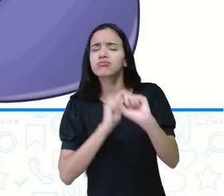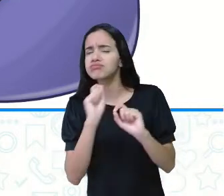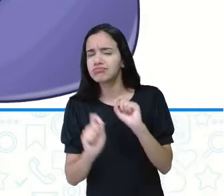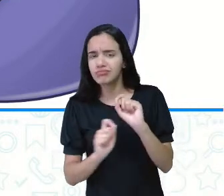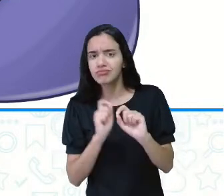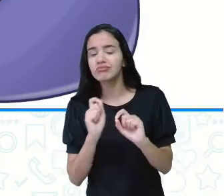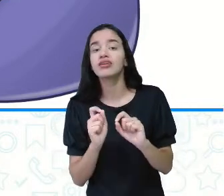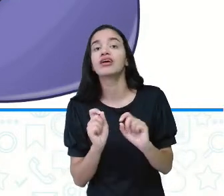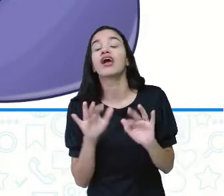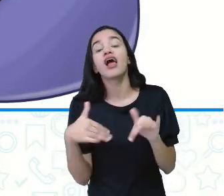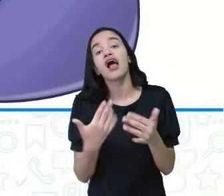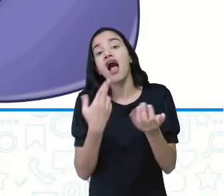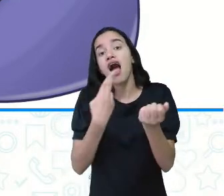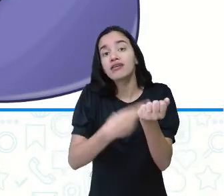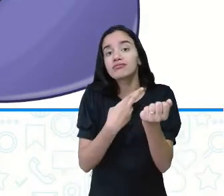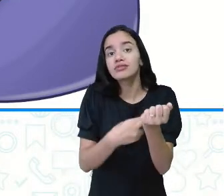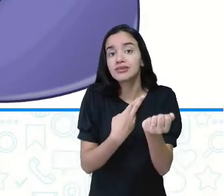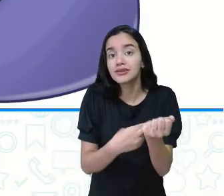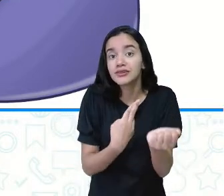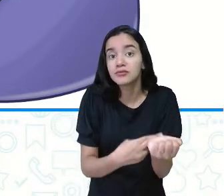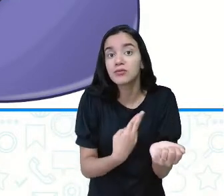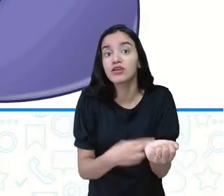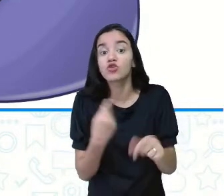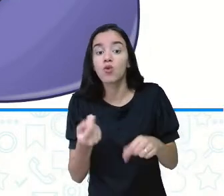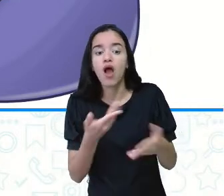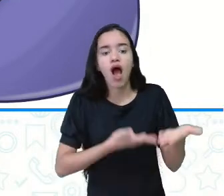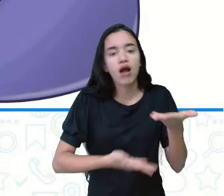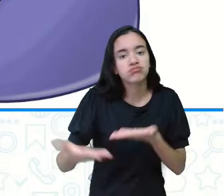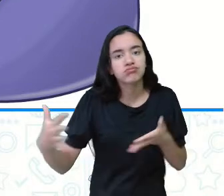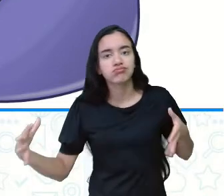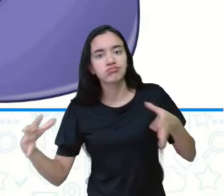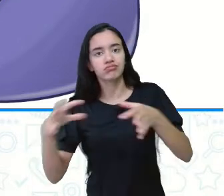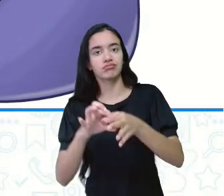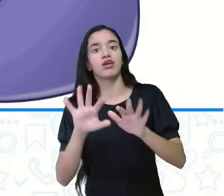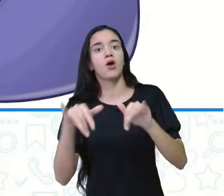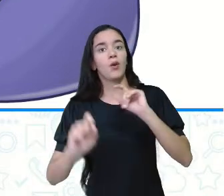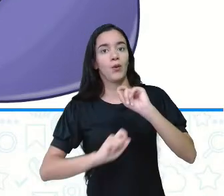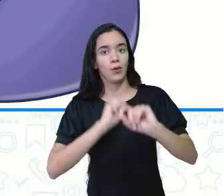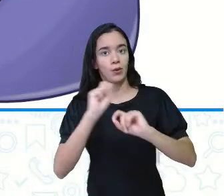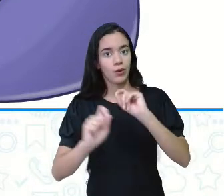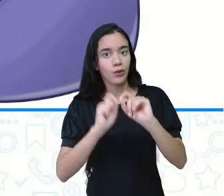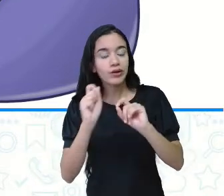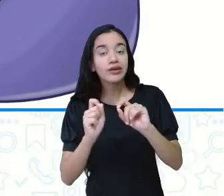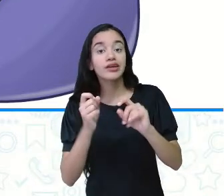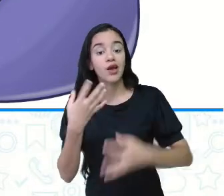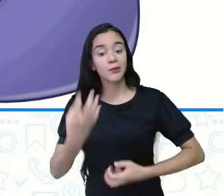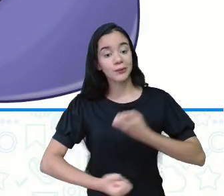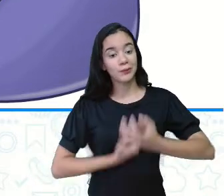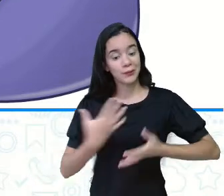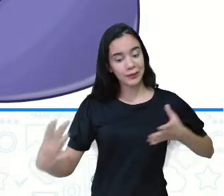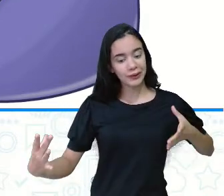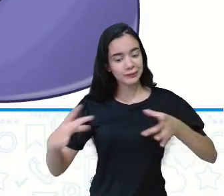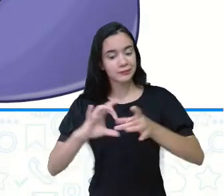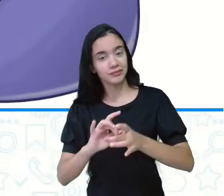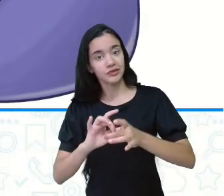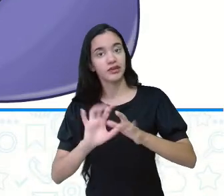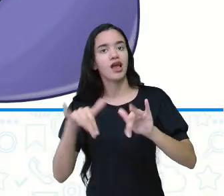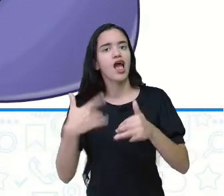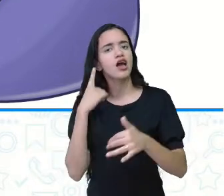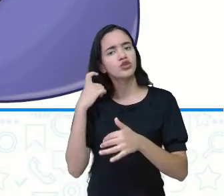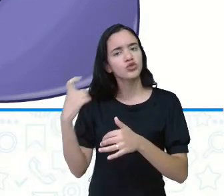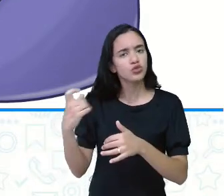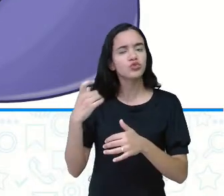rimas? As rimas estão associadas à sonoridade dos poemas. É o